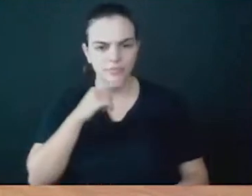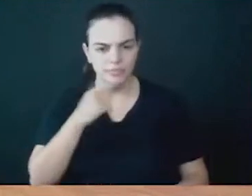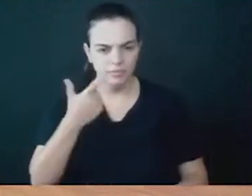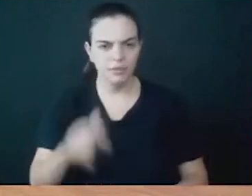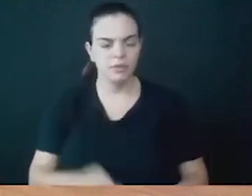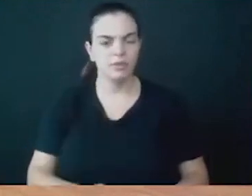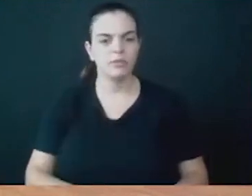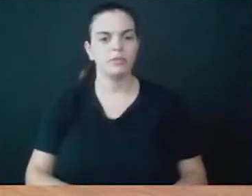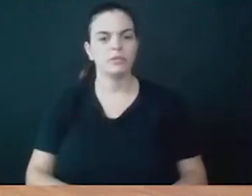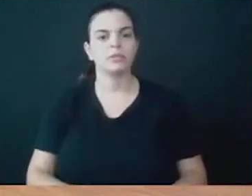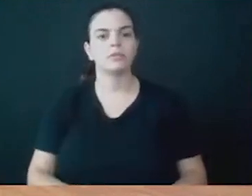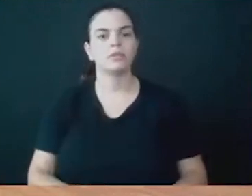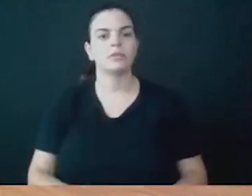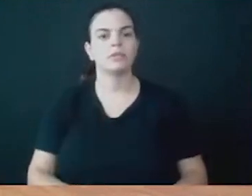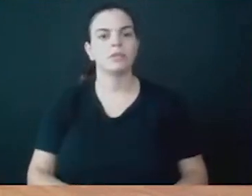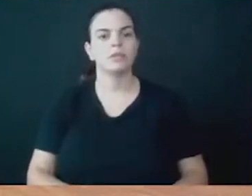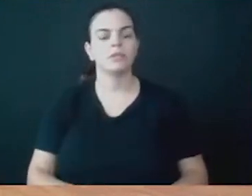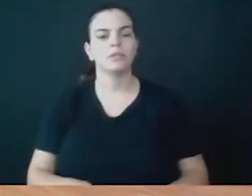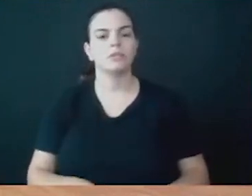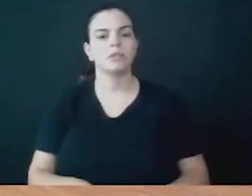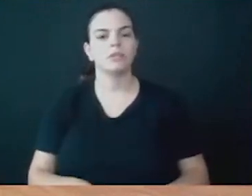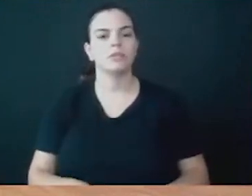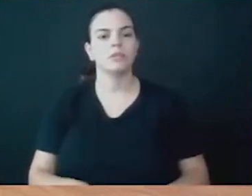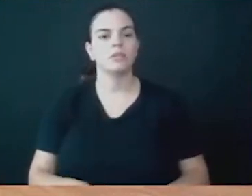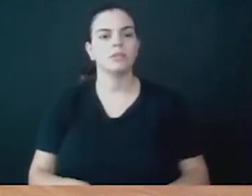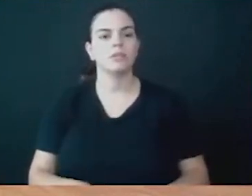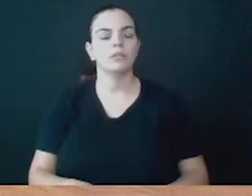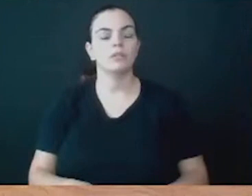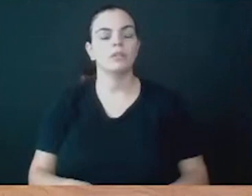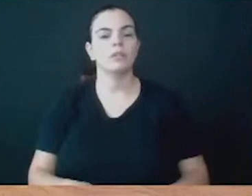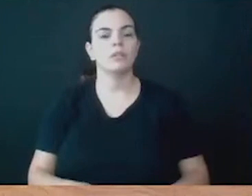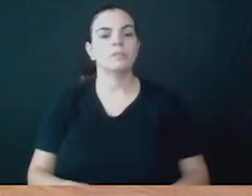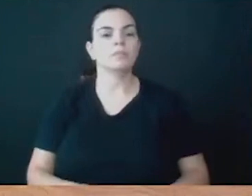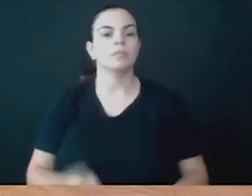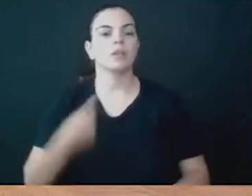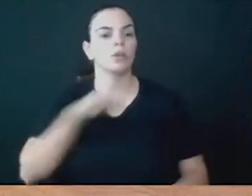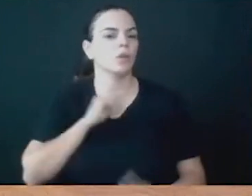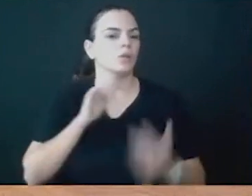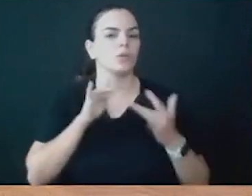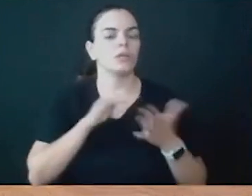alguma outra dúvida que a gente precisa esclarecer, seja com a Secretaria de Obras ou...